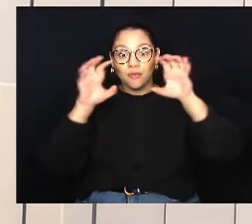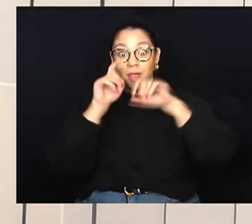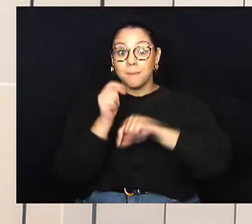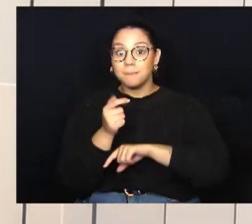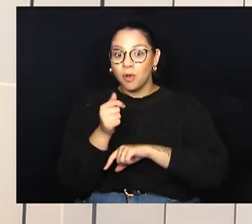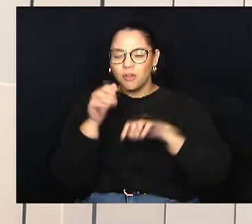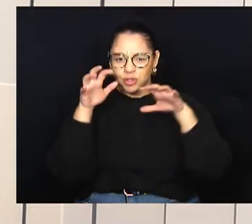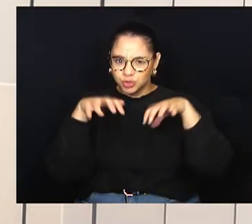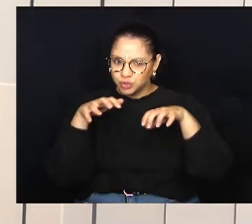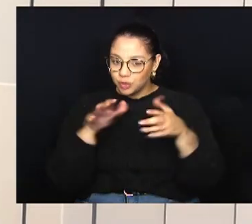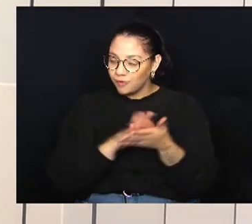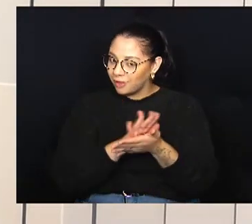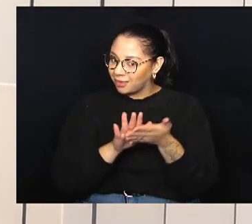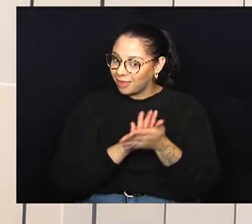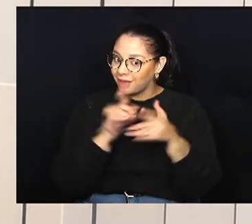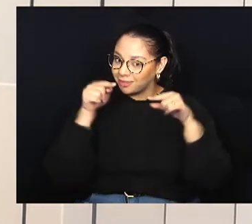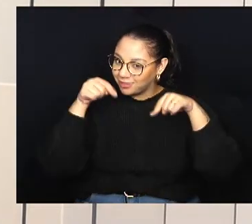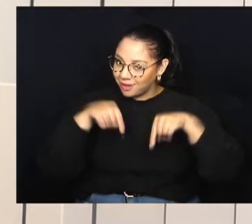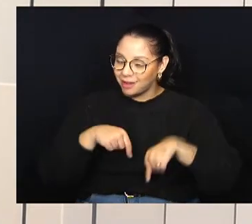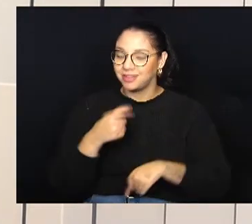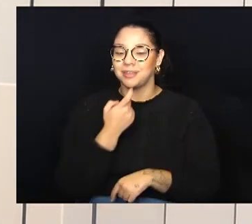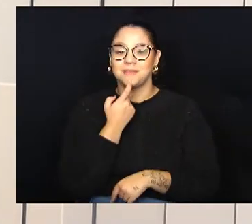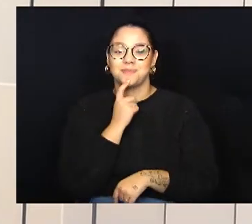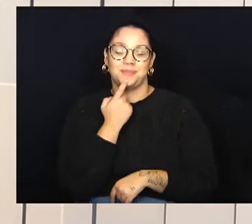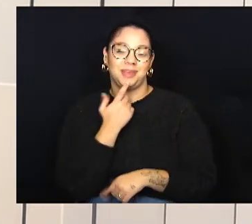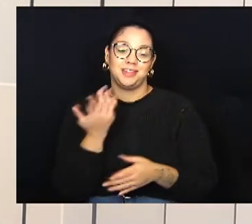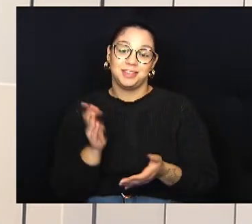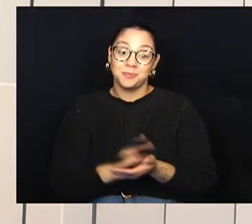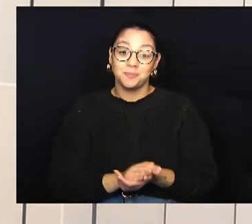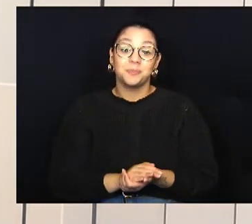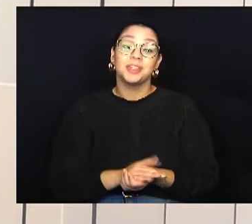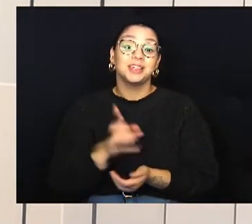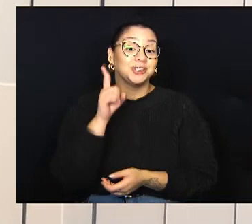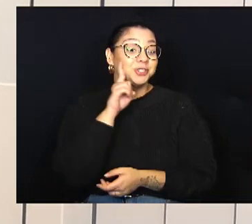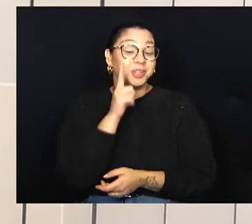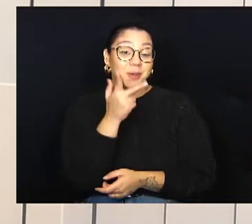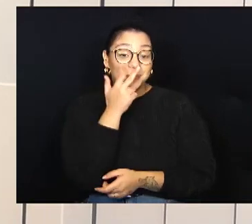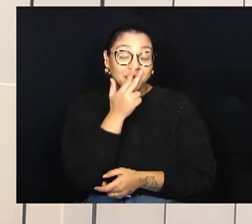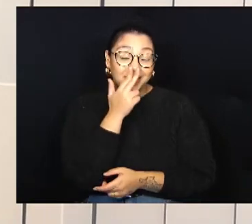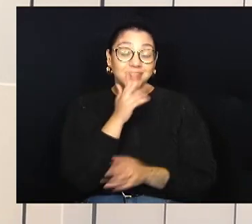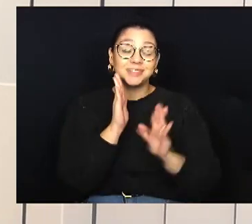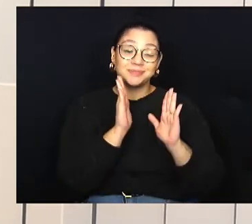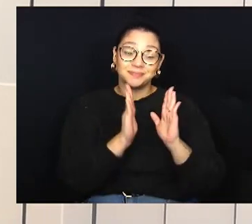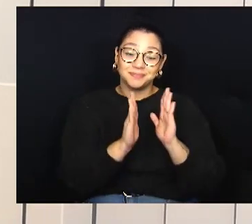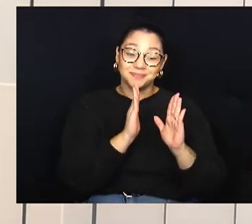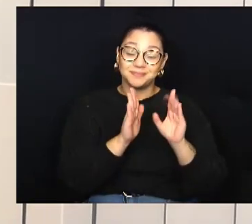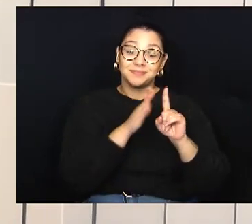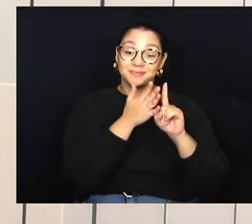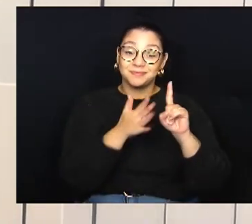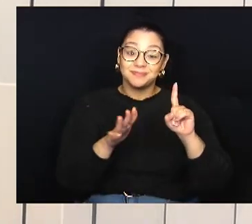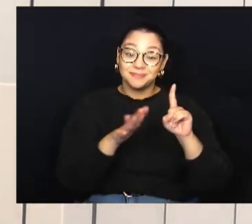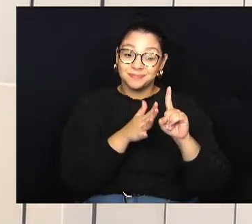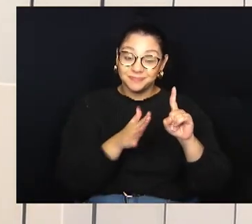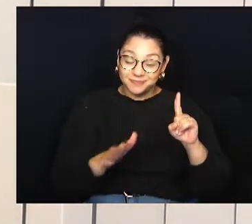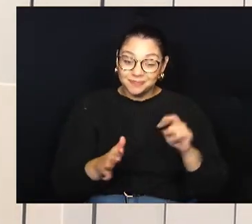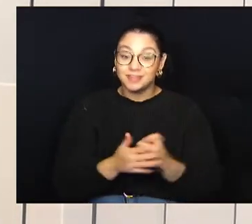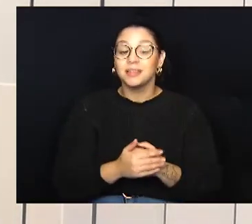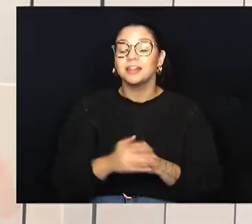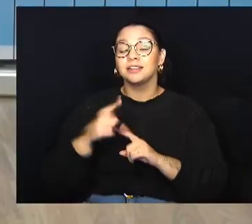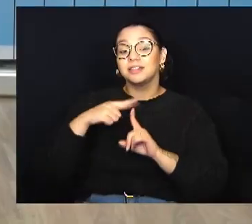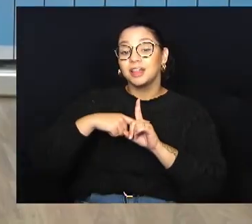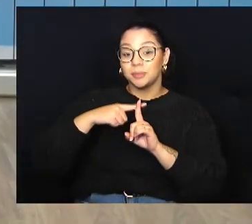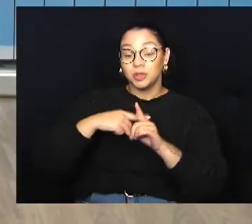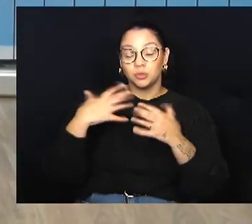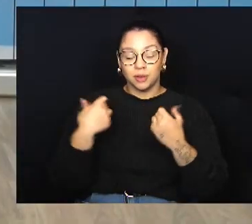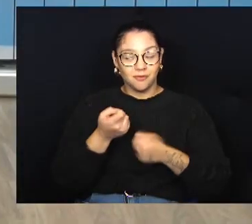de chuva aqui para a cidade de Campinas, dias típicos de outono. Sobre as temperaturas, olha só, elas já estão aqui na minha